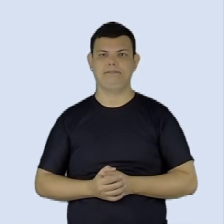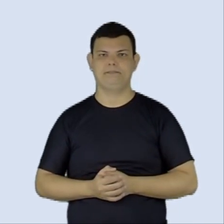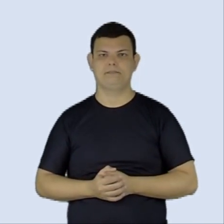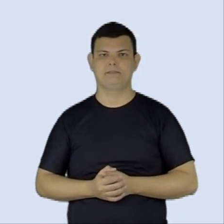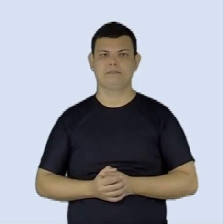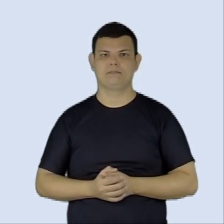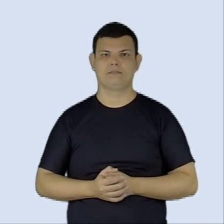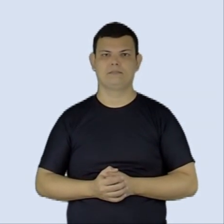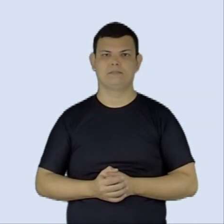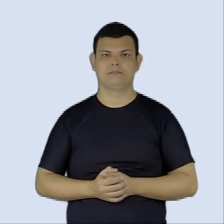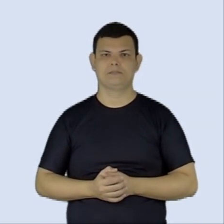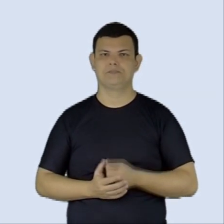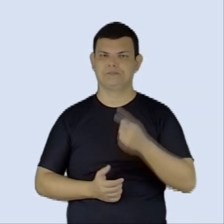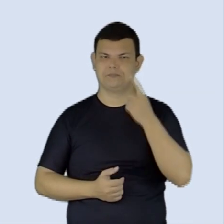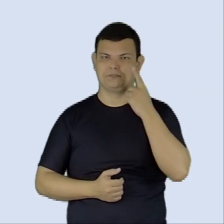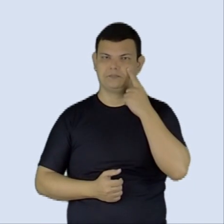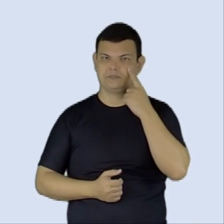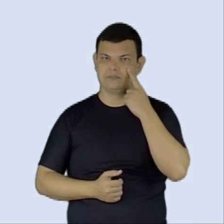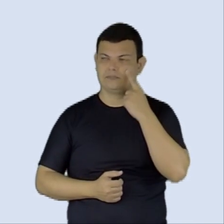Voltamos aqui ao mapa, pessoal.